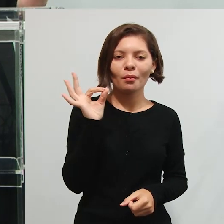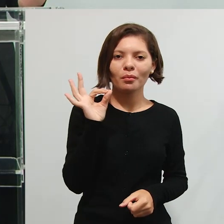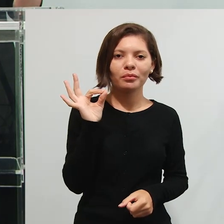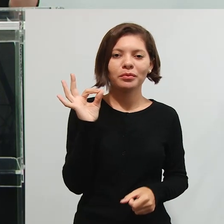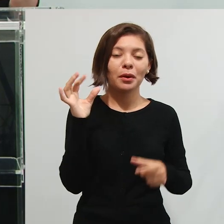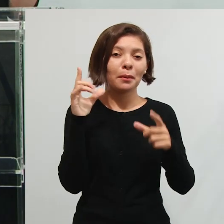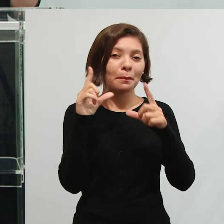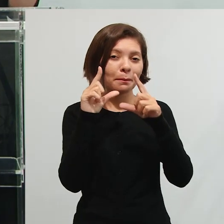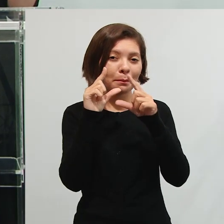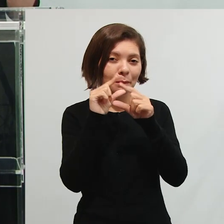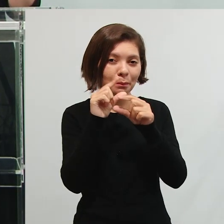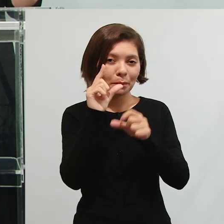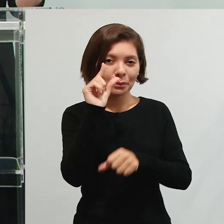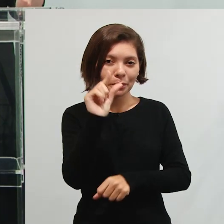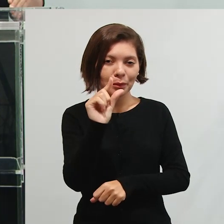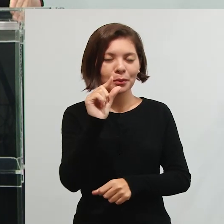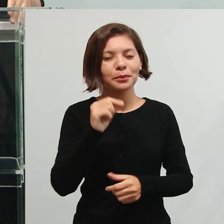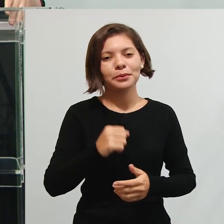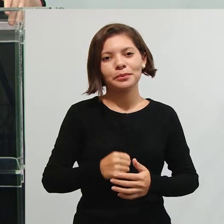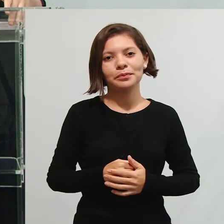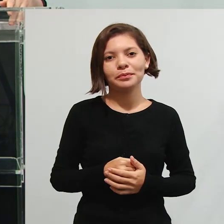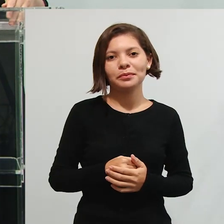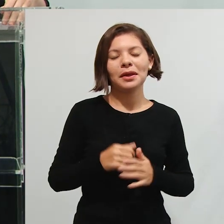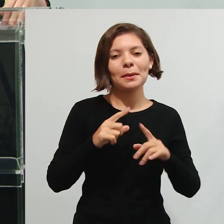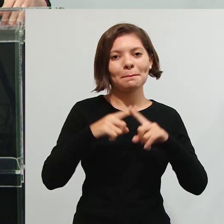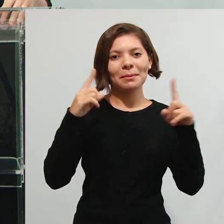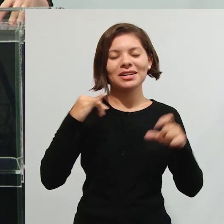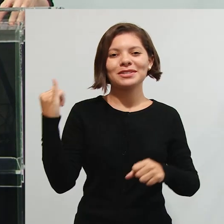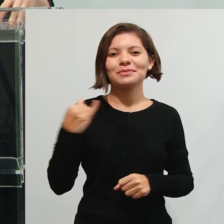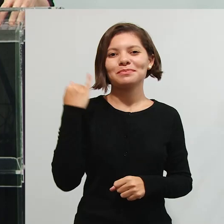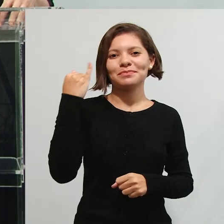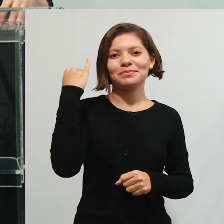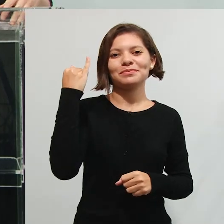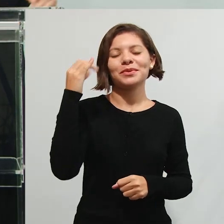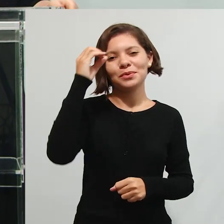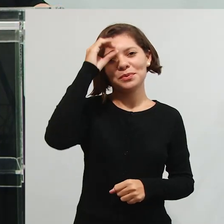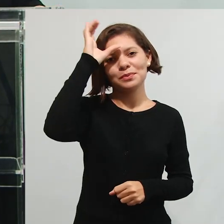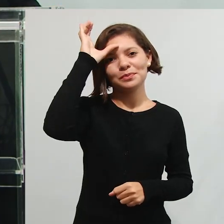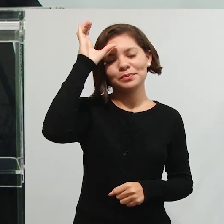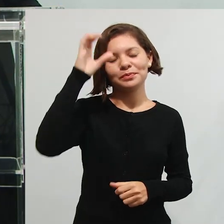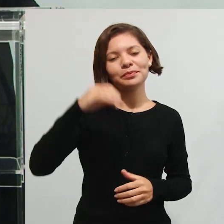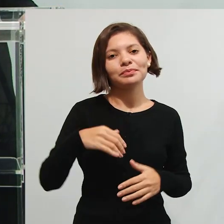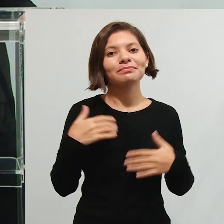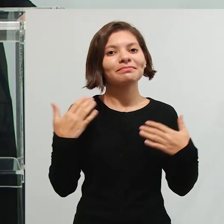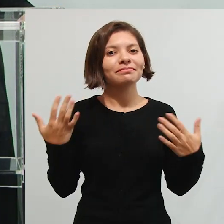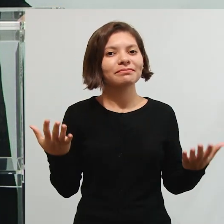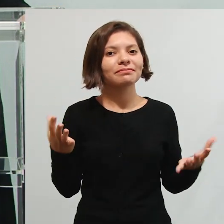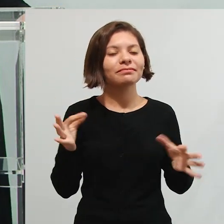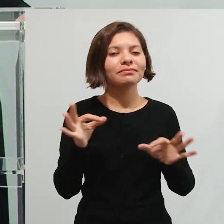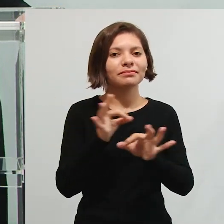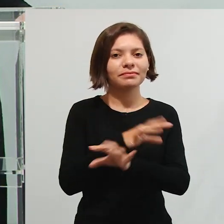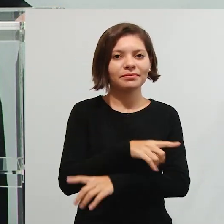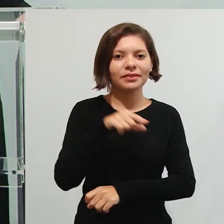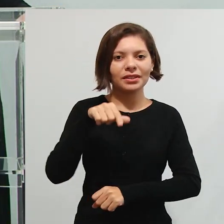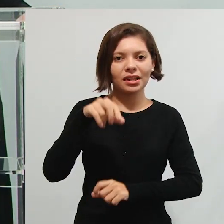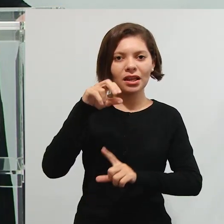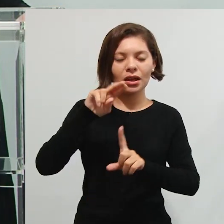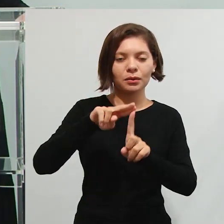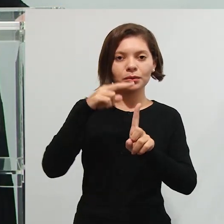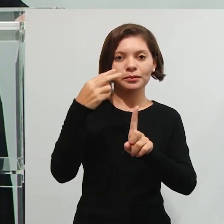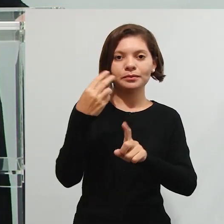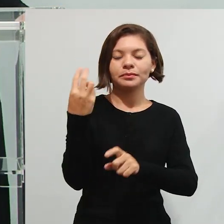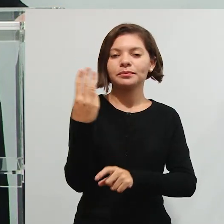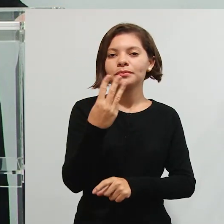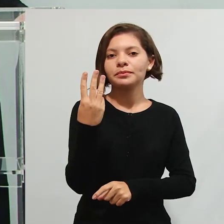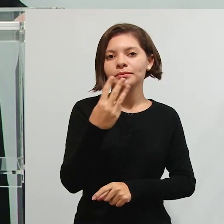né mas ainda assim tudo isso que a gente sabe é muito precioso então a gente encerra aqui